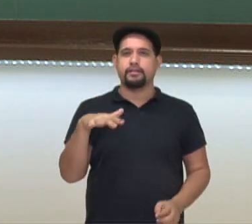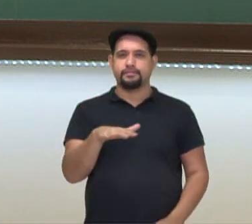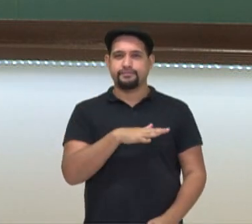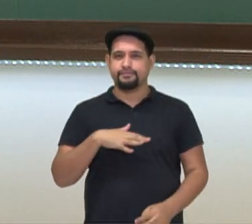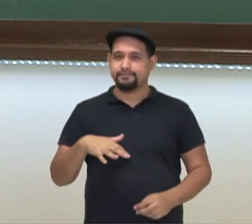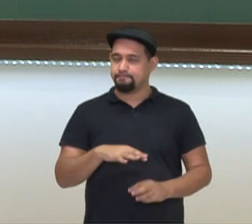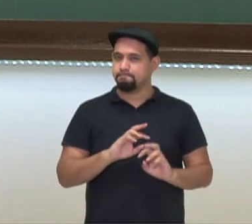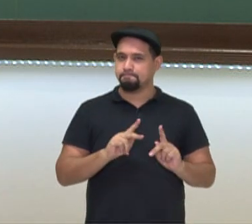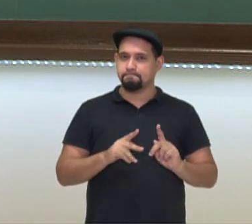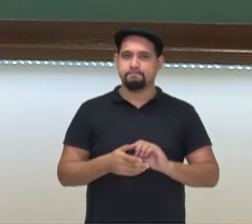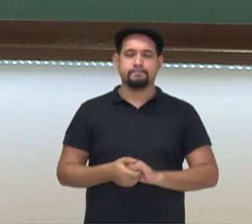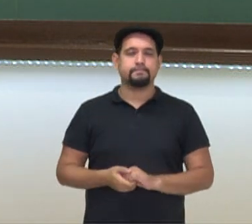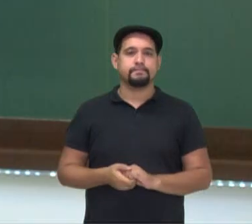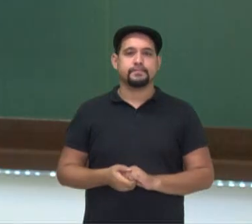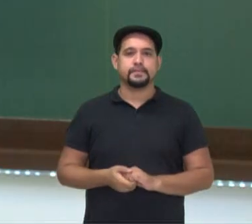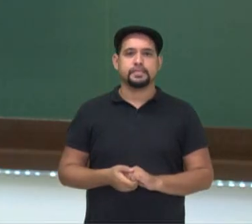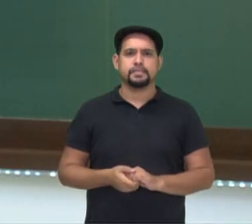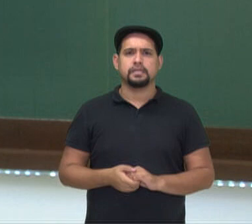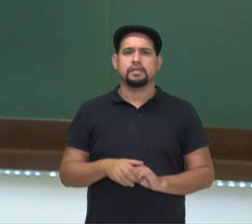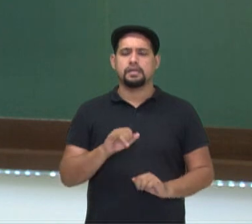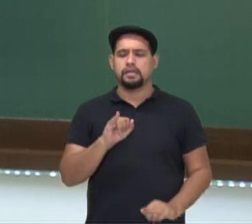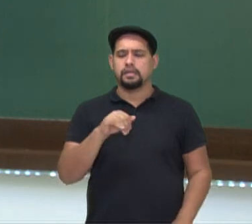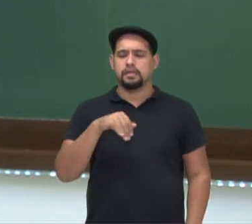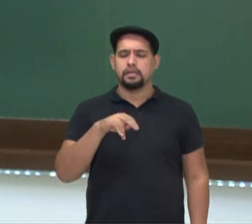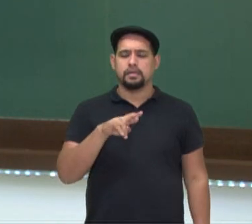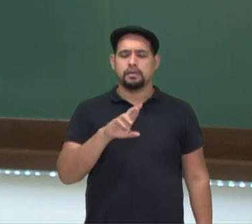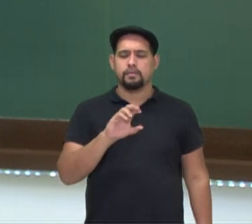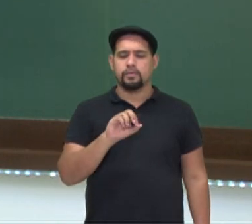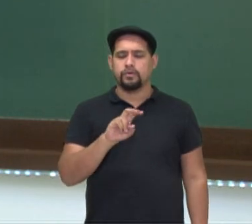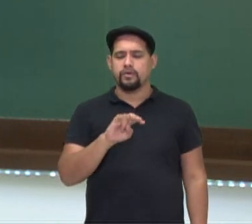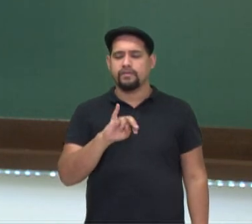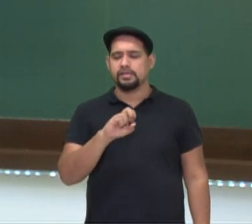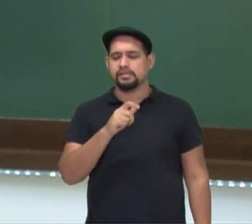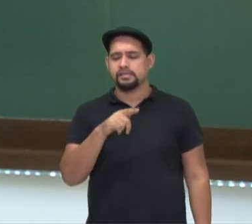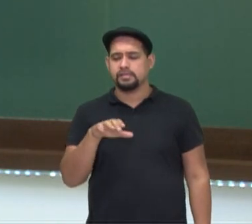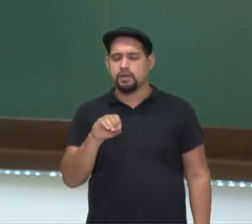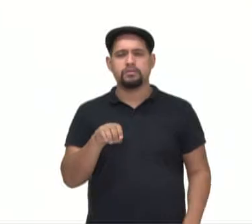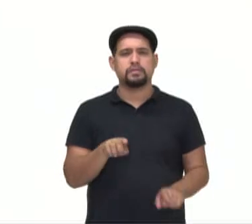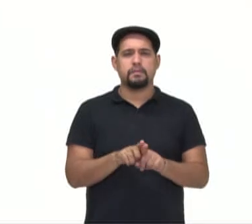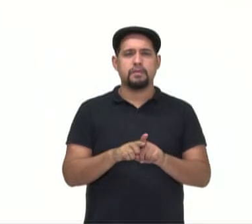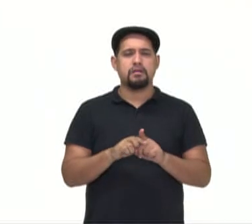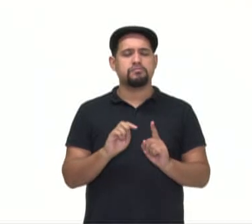tá bom? Então, a improvisação teatral, técnica usada por